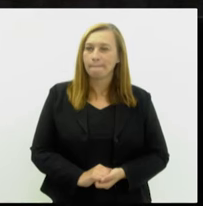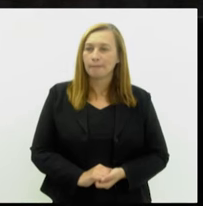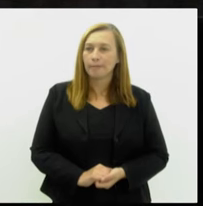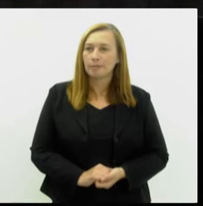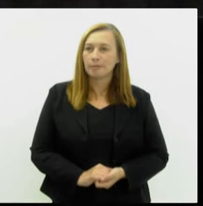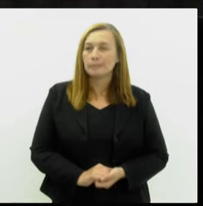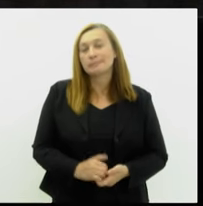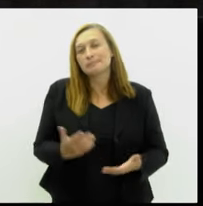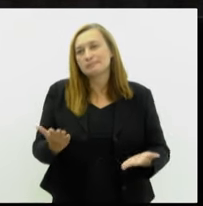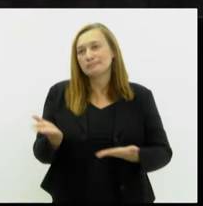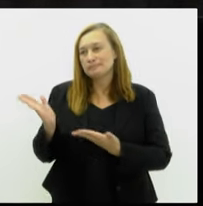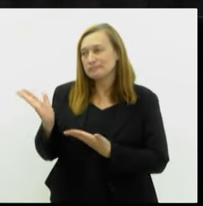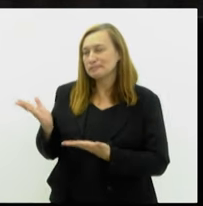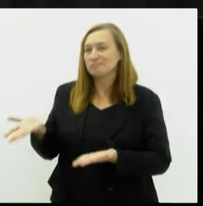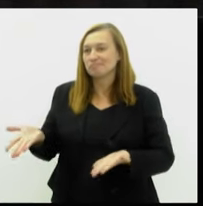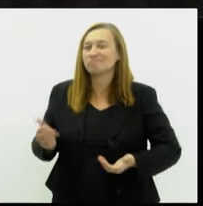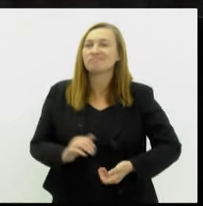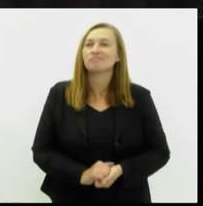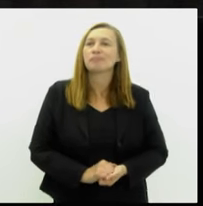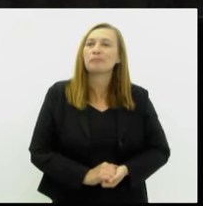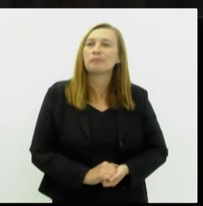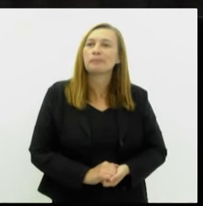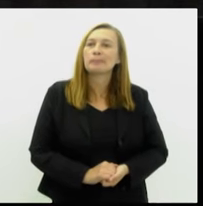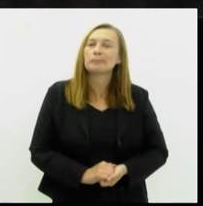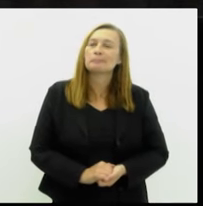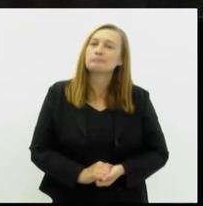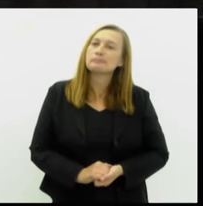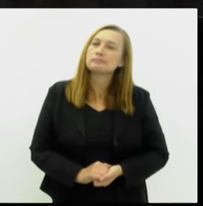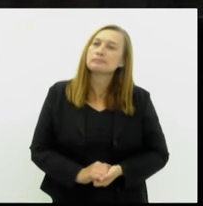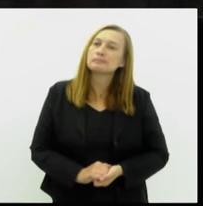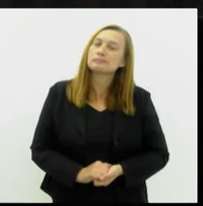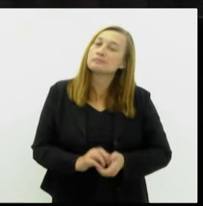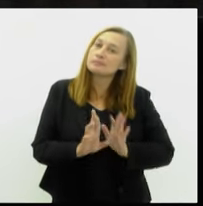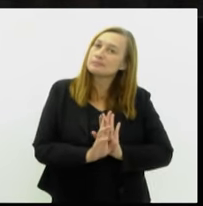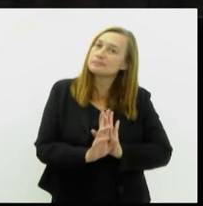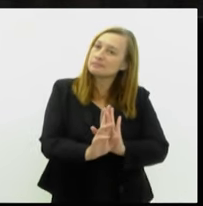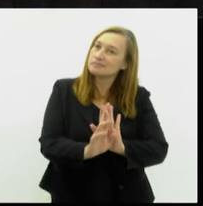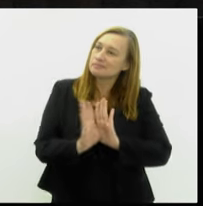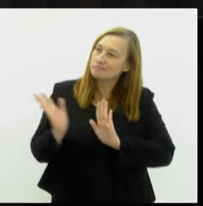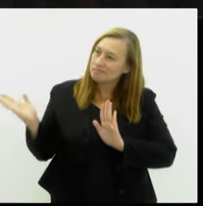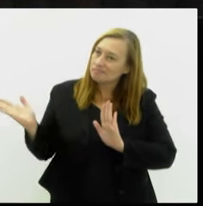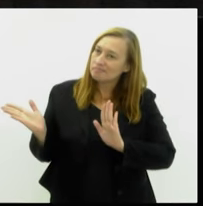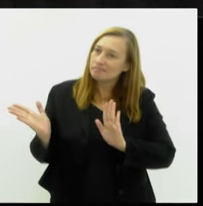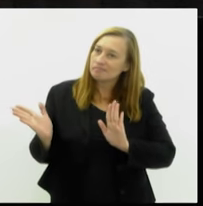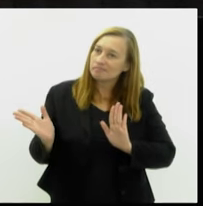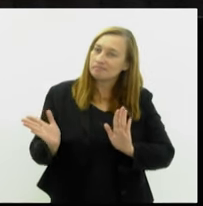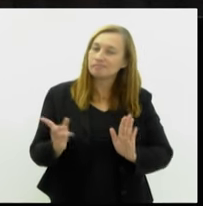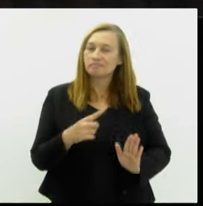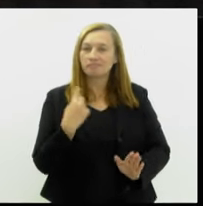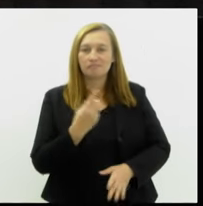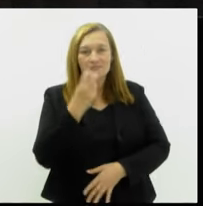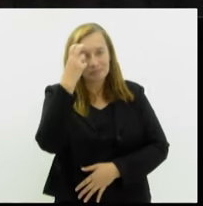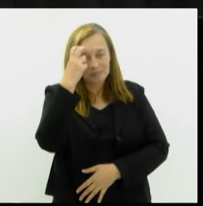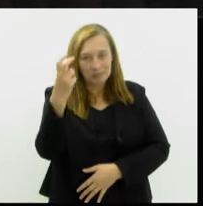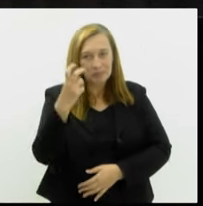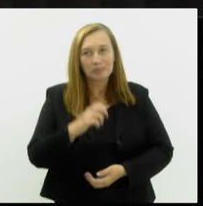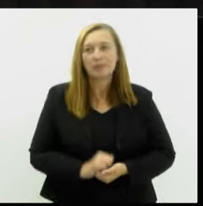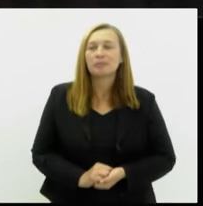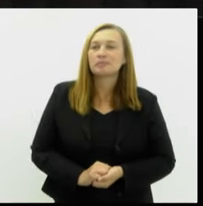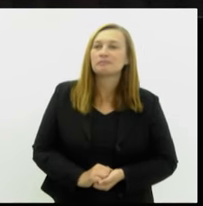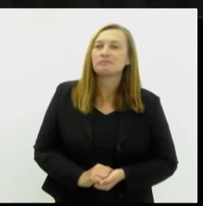Já que está aqui, né, uma representante da nossa cultura,